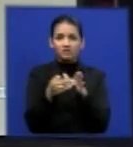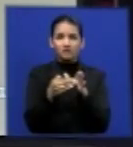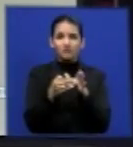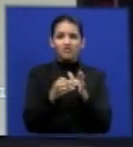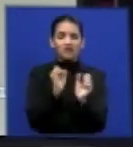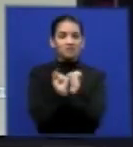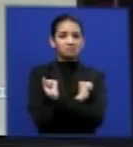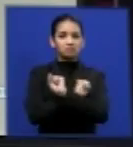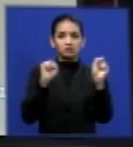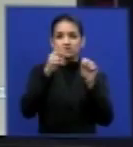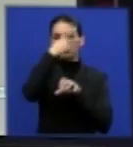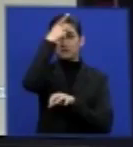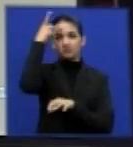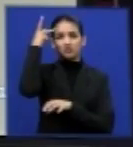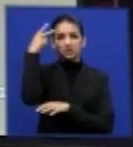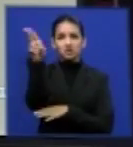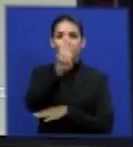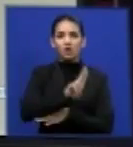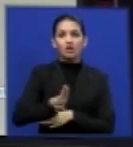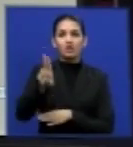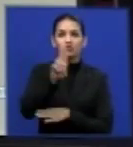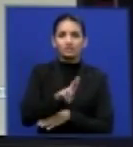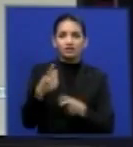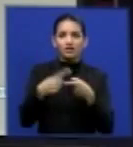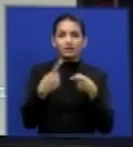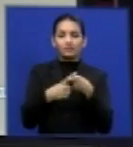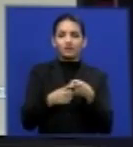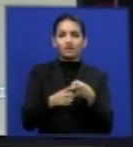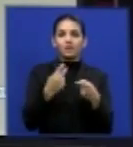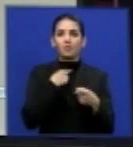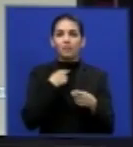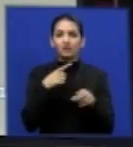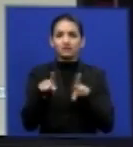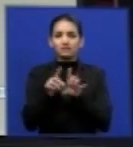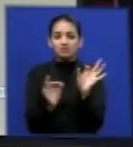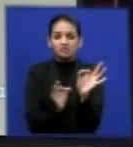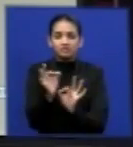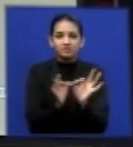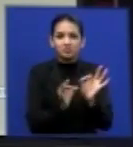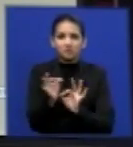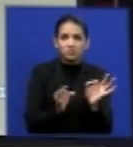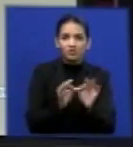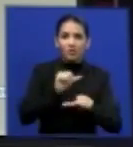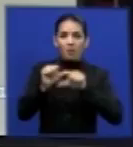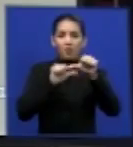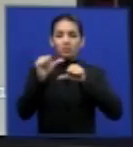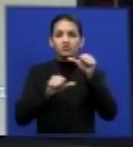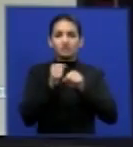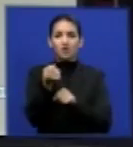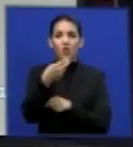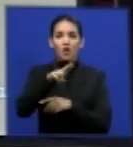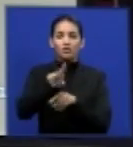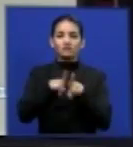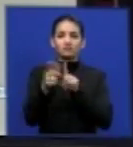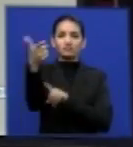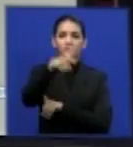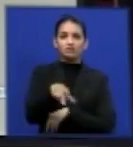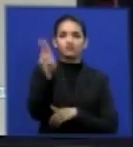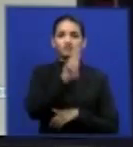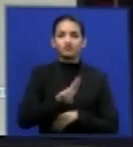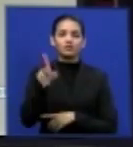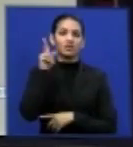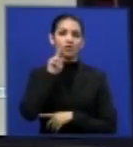impossibilitam de sofrer qualquer tipo de reparo, de reforma ou de dar continuidade ao seu